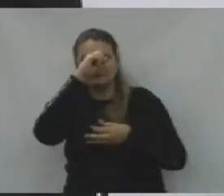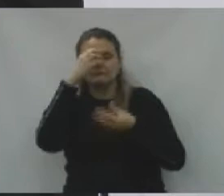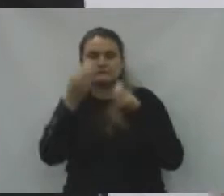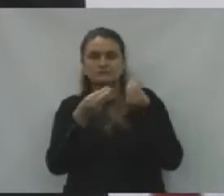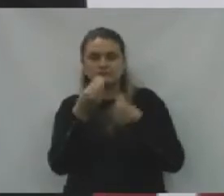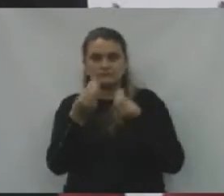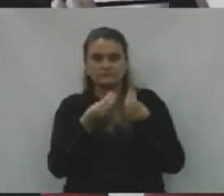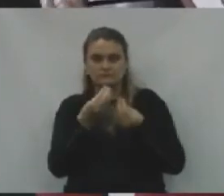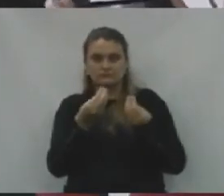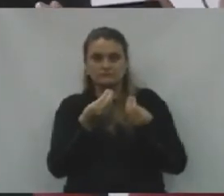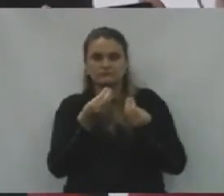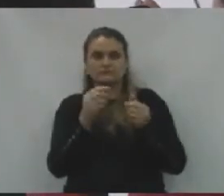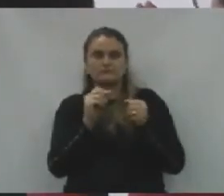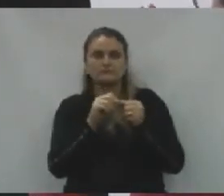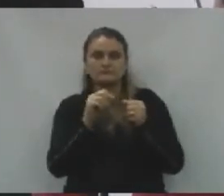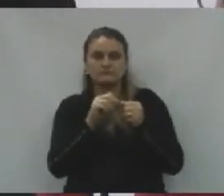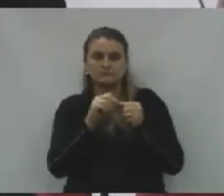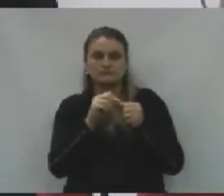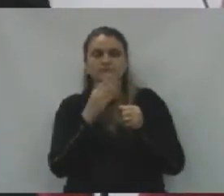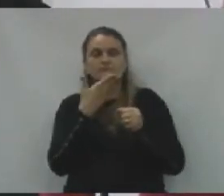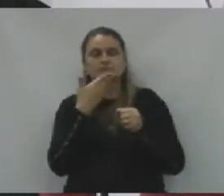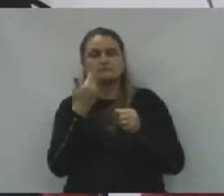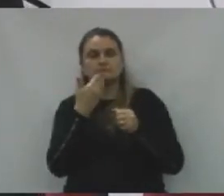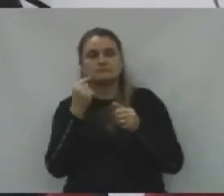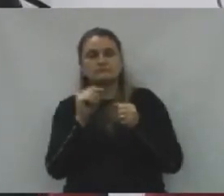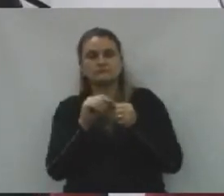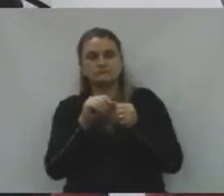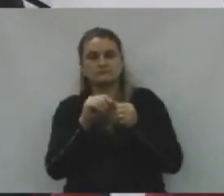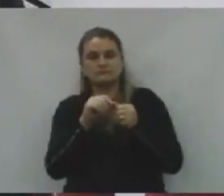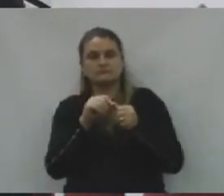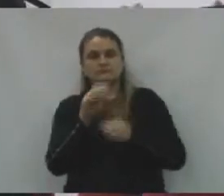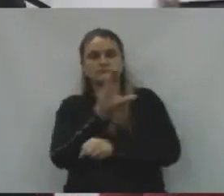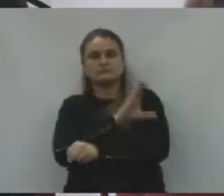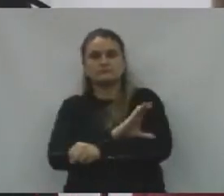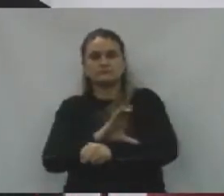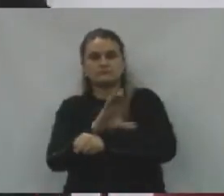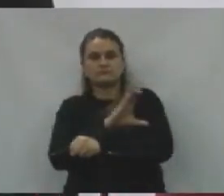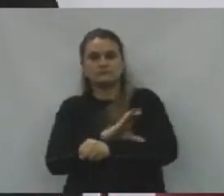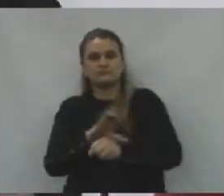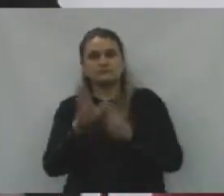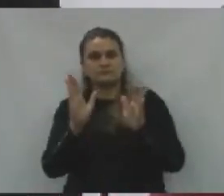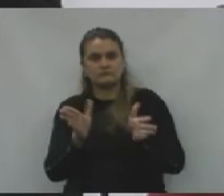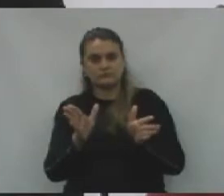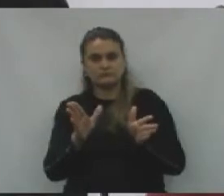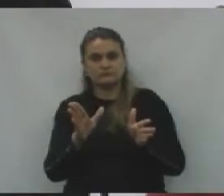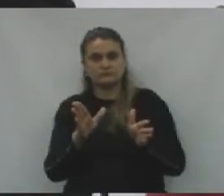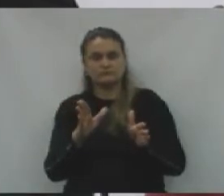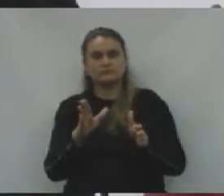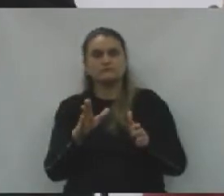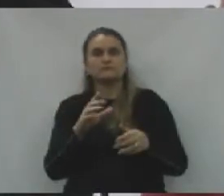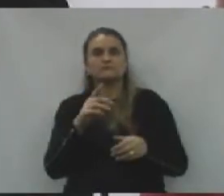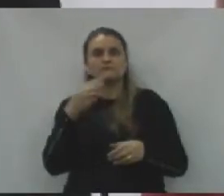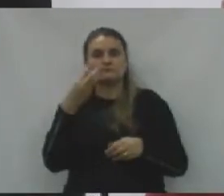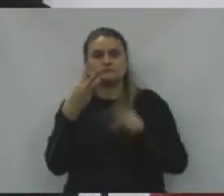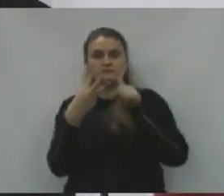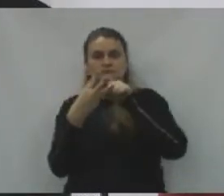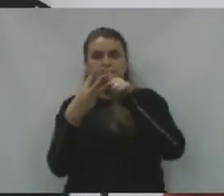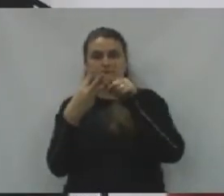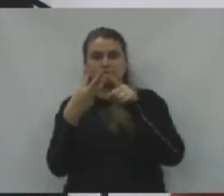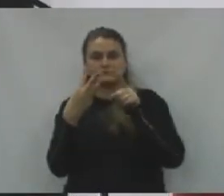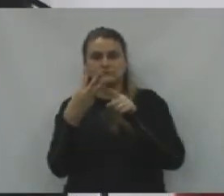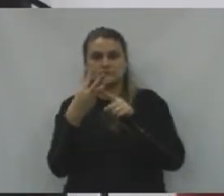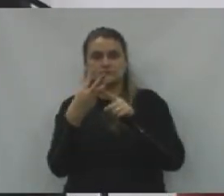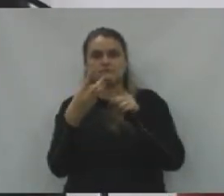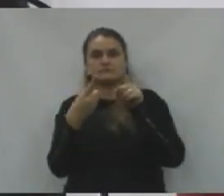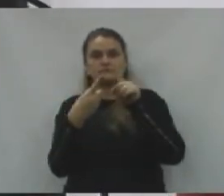cada vez mais como temos que fazer e melhor fazer. Os cursos que hoje oferecemos são 3, sendo